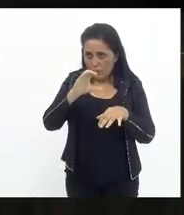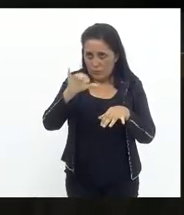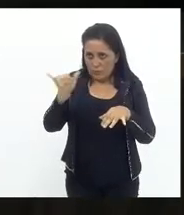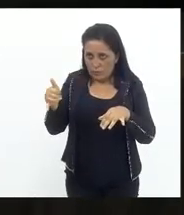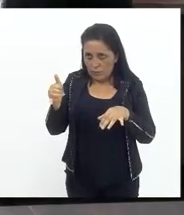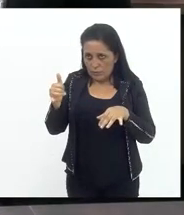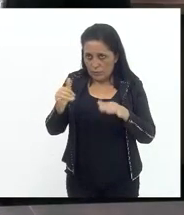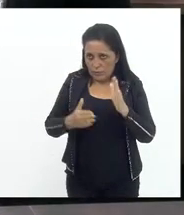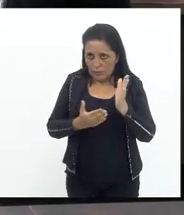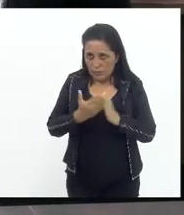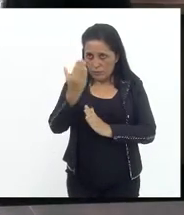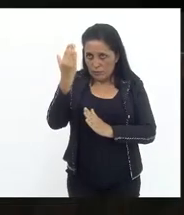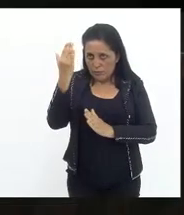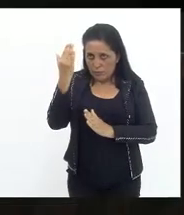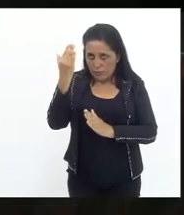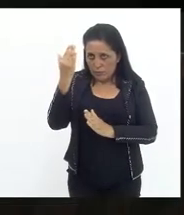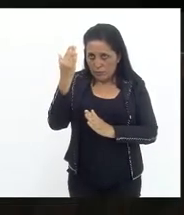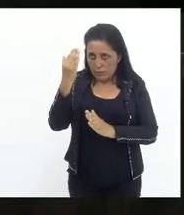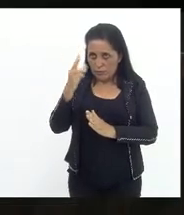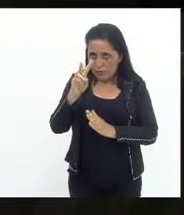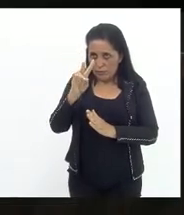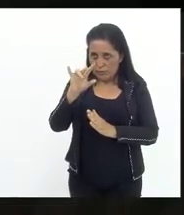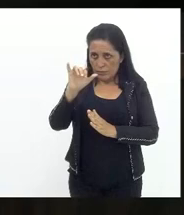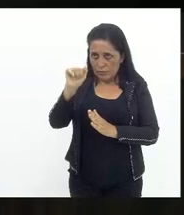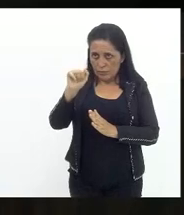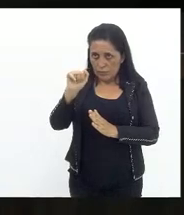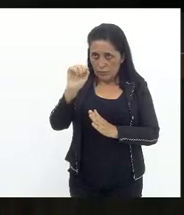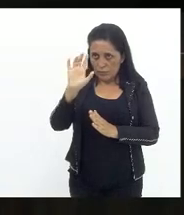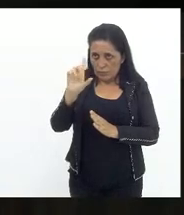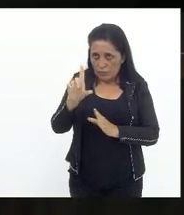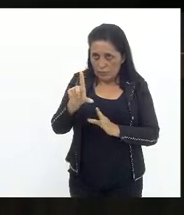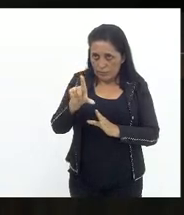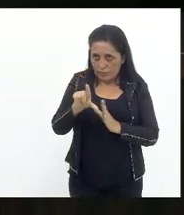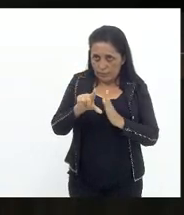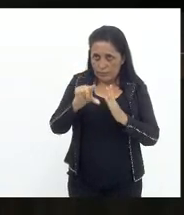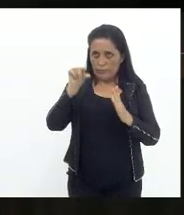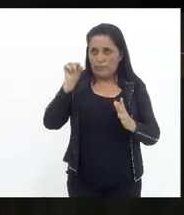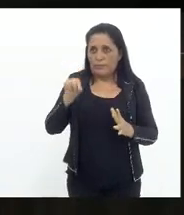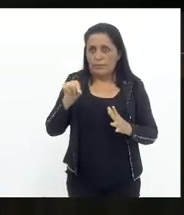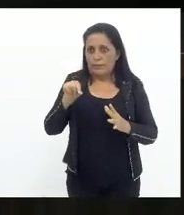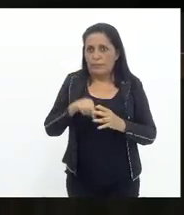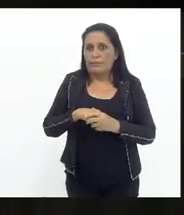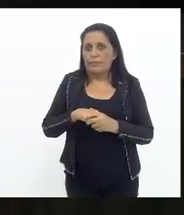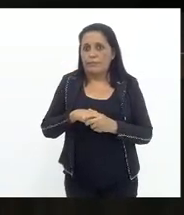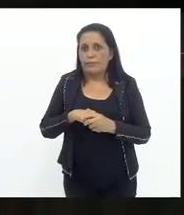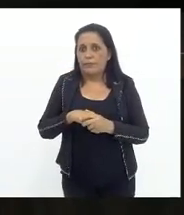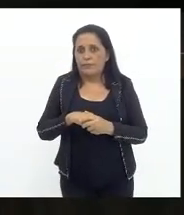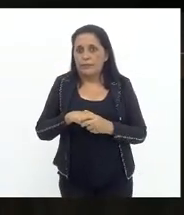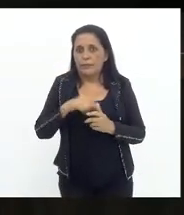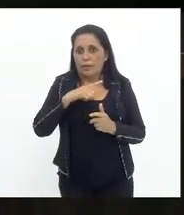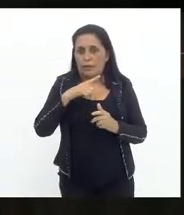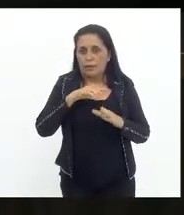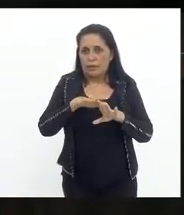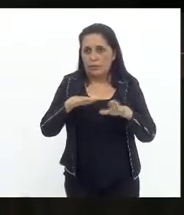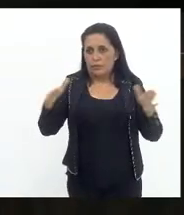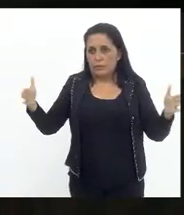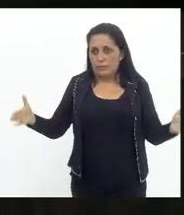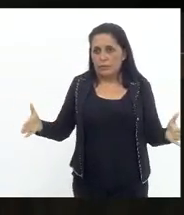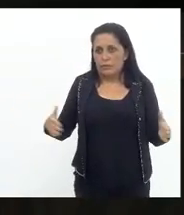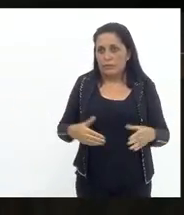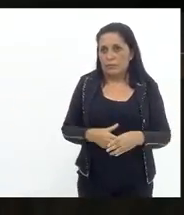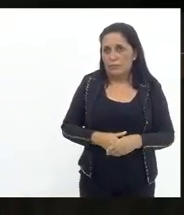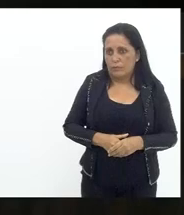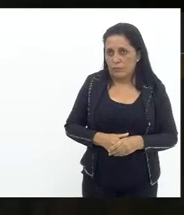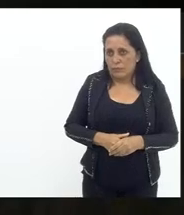aprovam nisso, como estão, aprovado. Vai autógrafo, salvo o destaque. Presidente, há sobre a mesa.